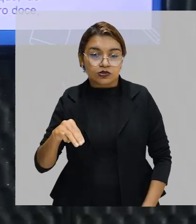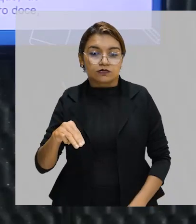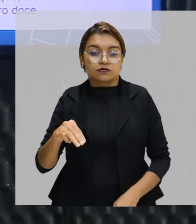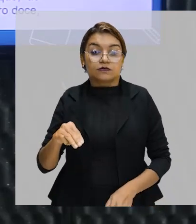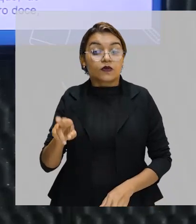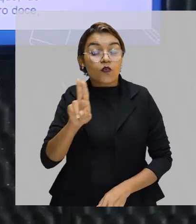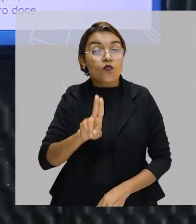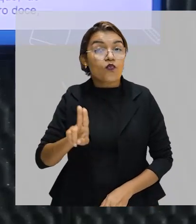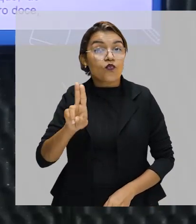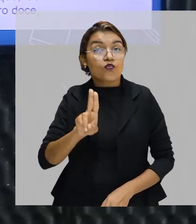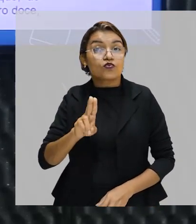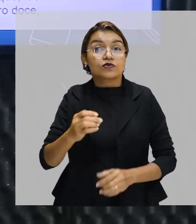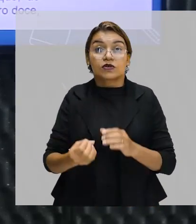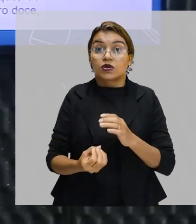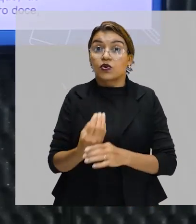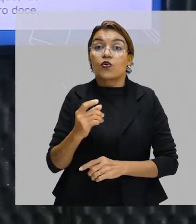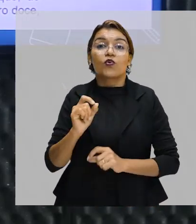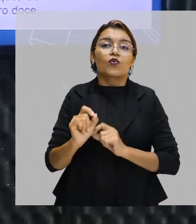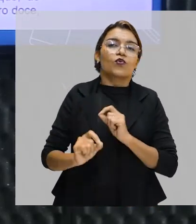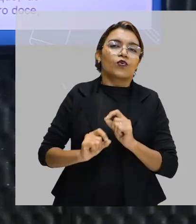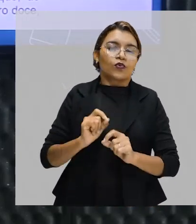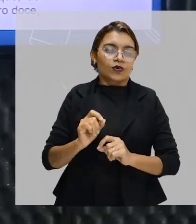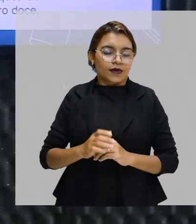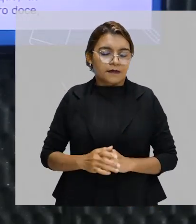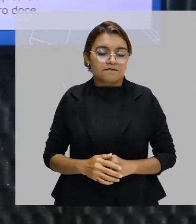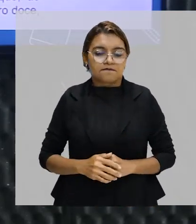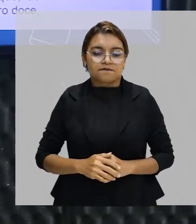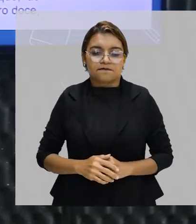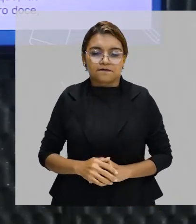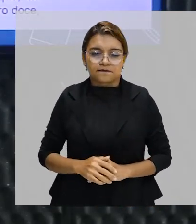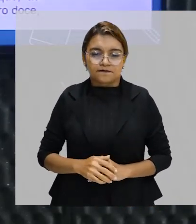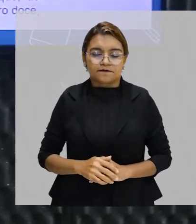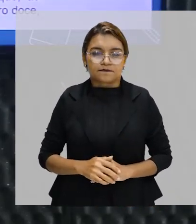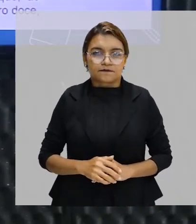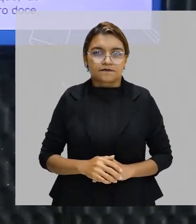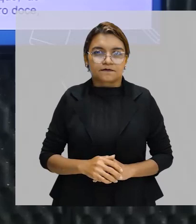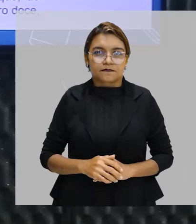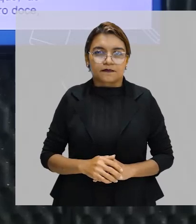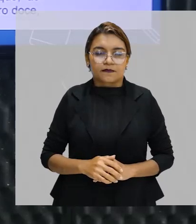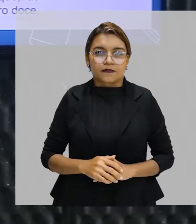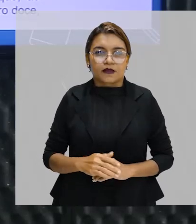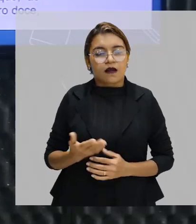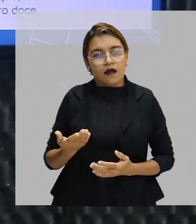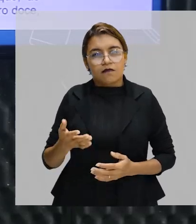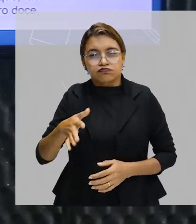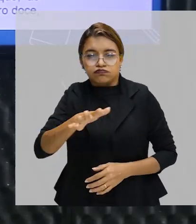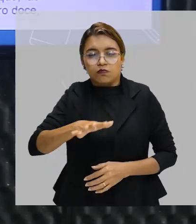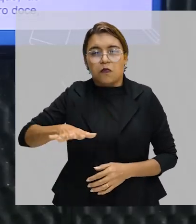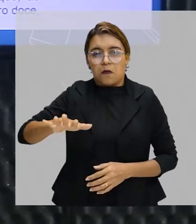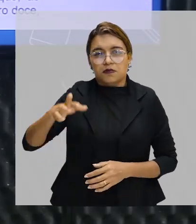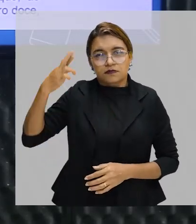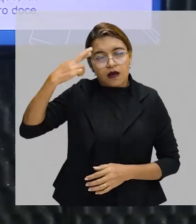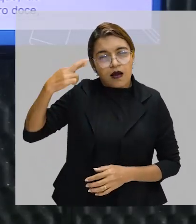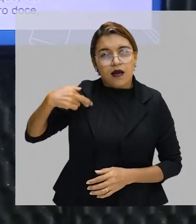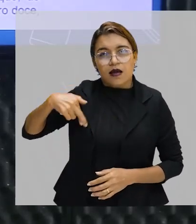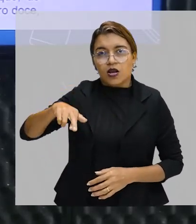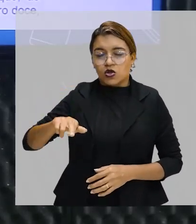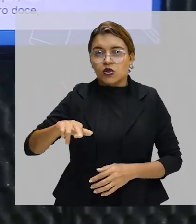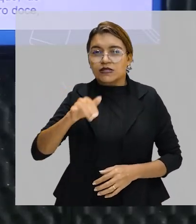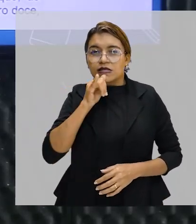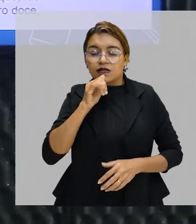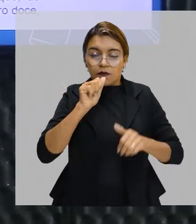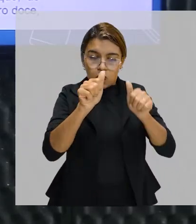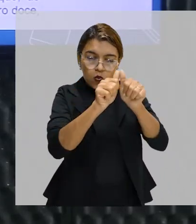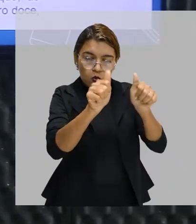seu uso originou-se provavelmente em atos religiosos em que os deuses